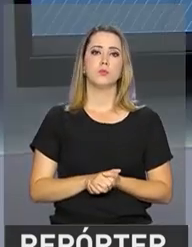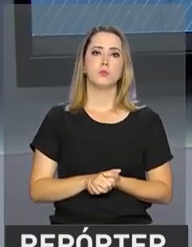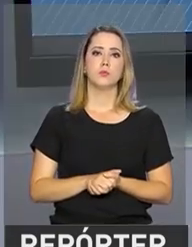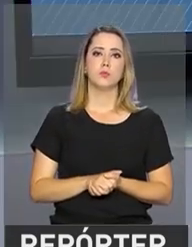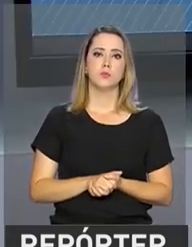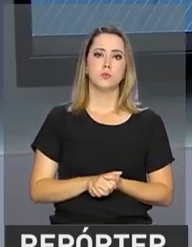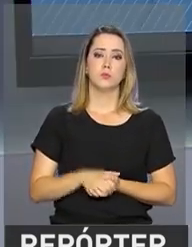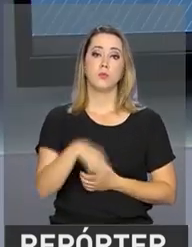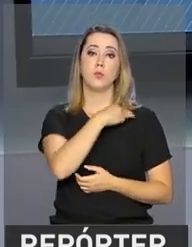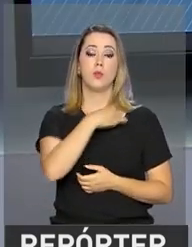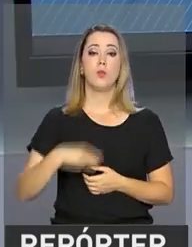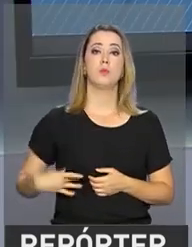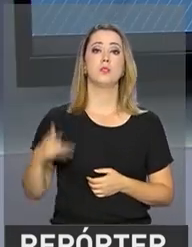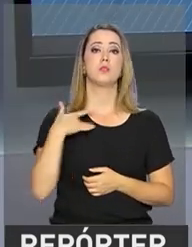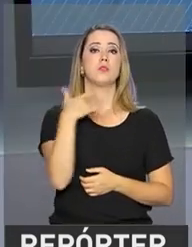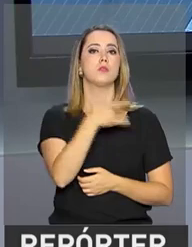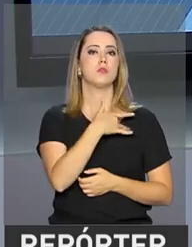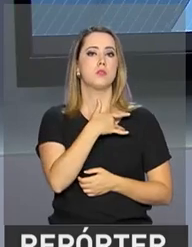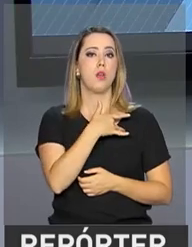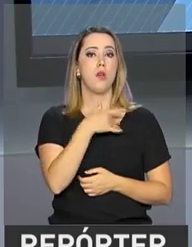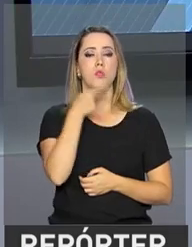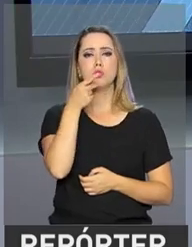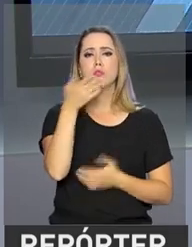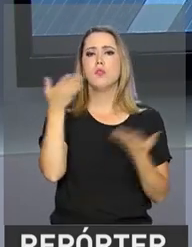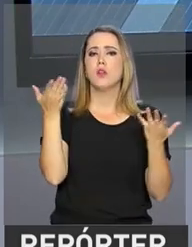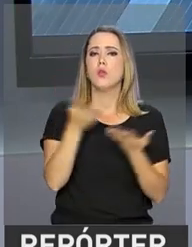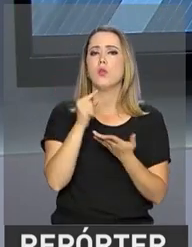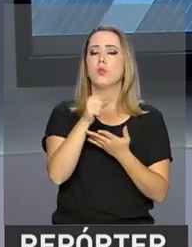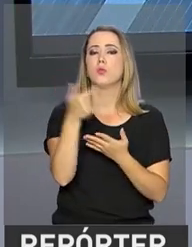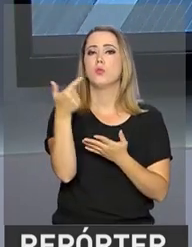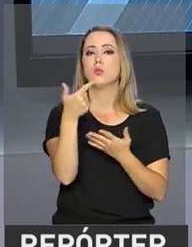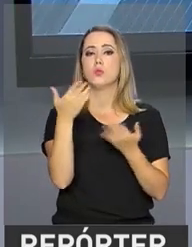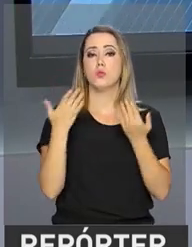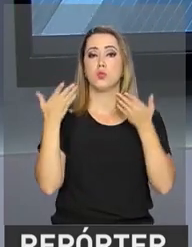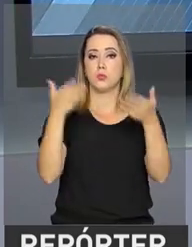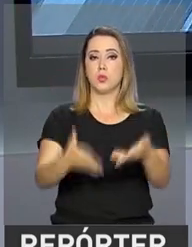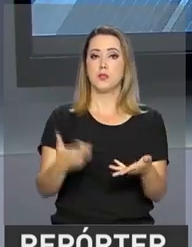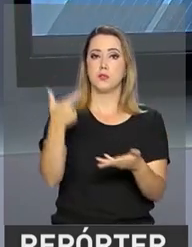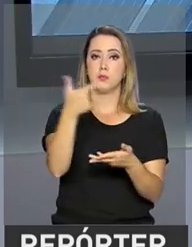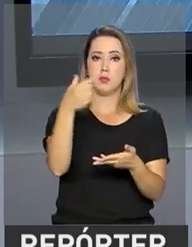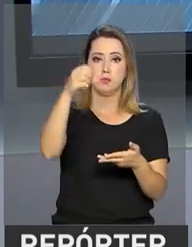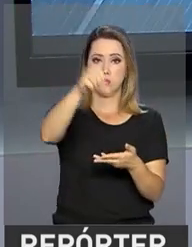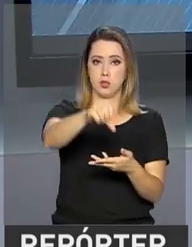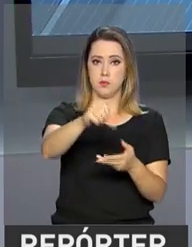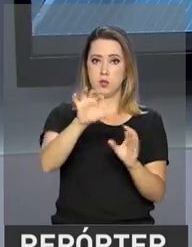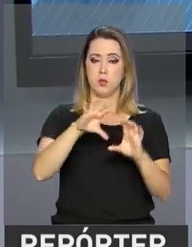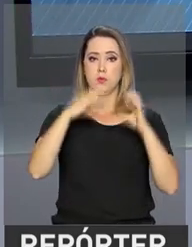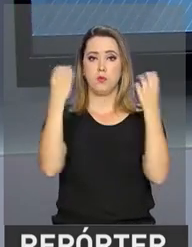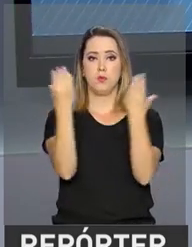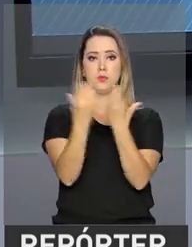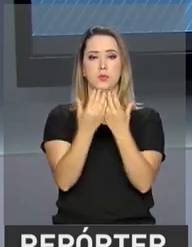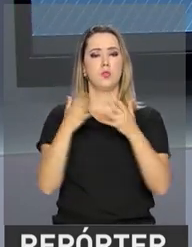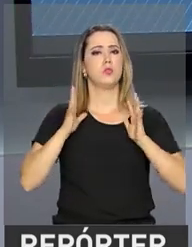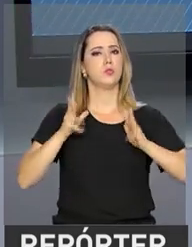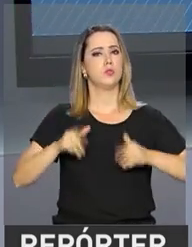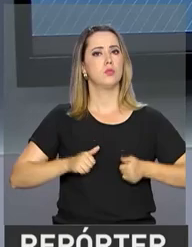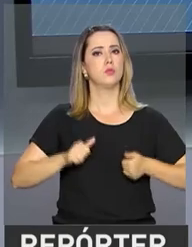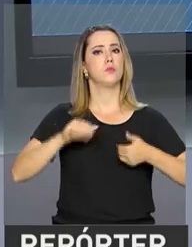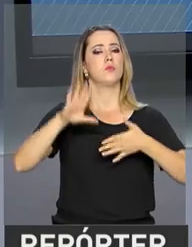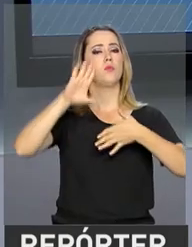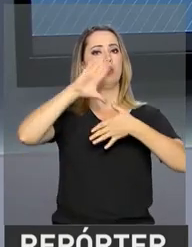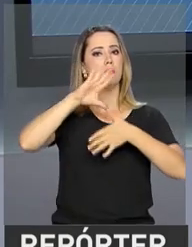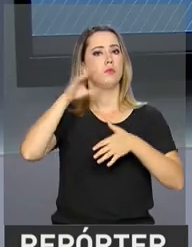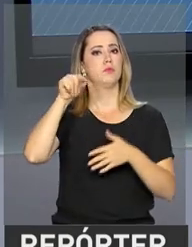o ministro da saúde ricardo barros participa da 29ª conferência sanitária pan americana realizada em washington